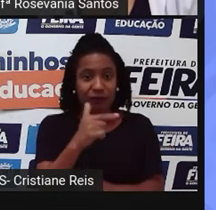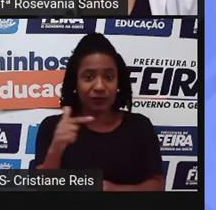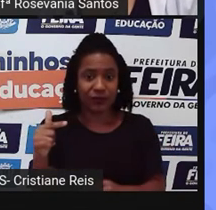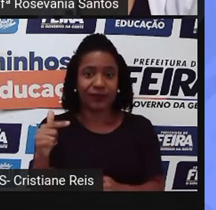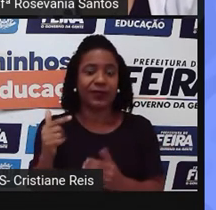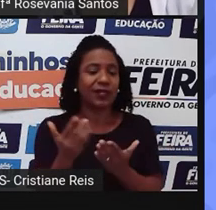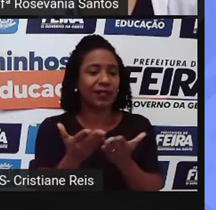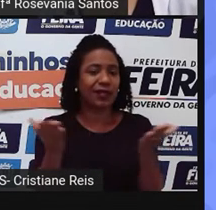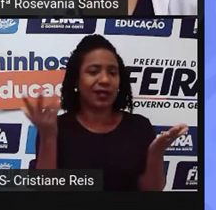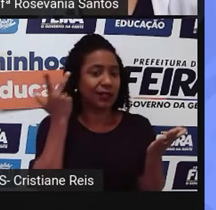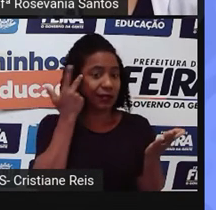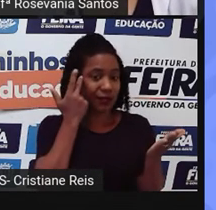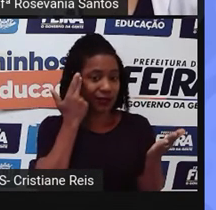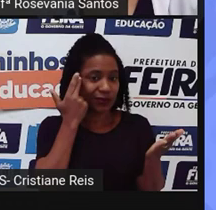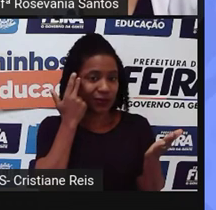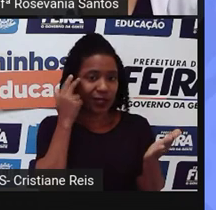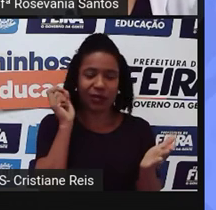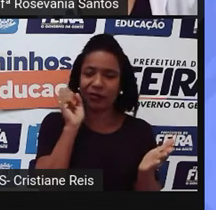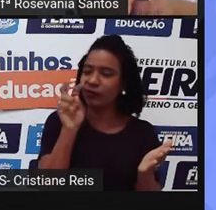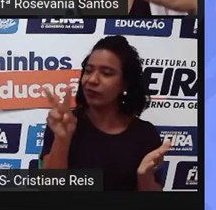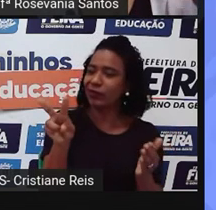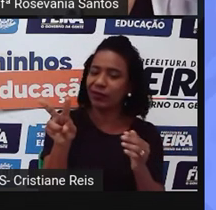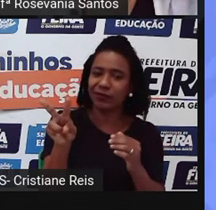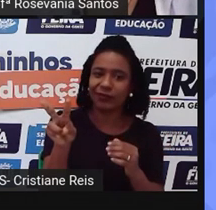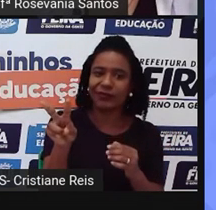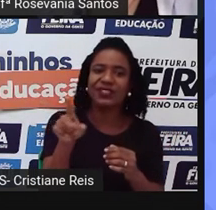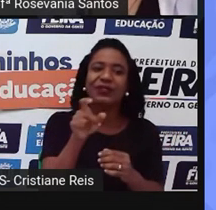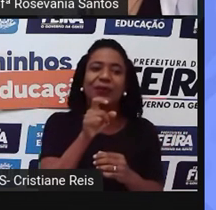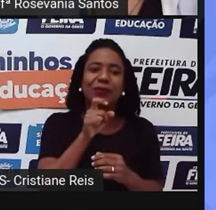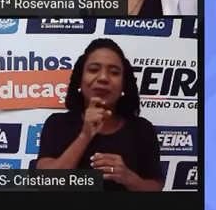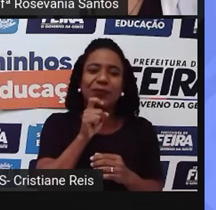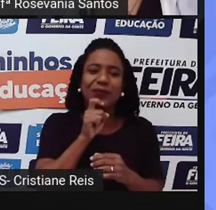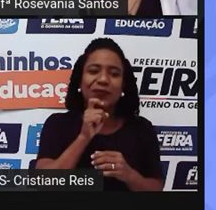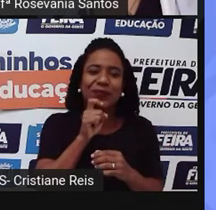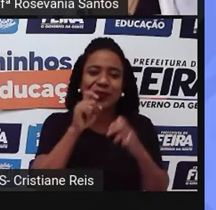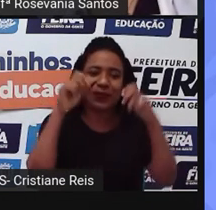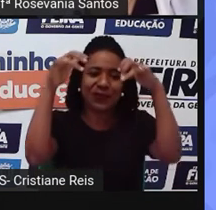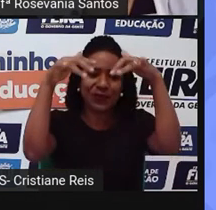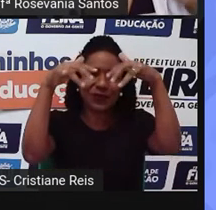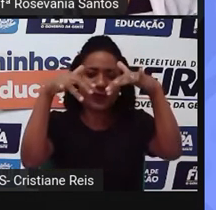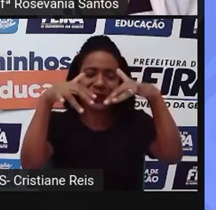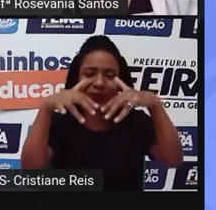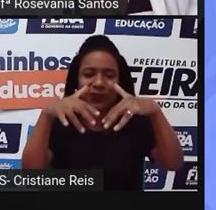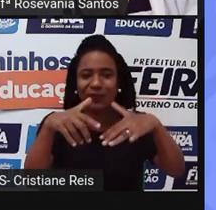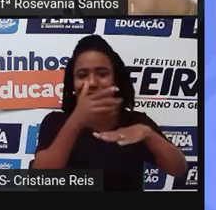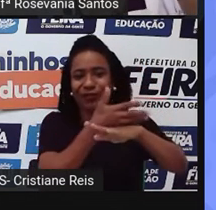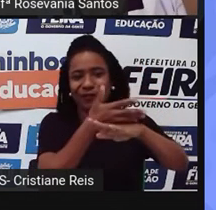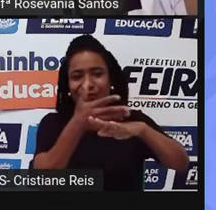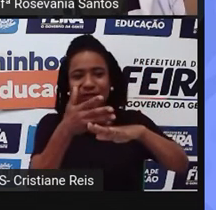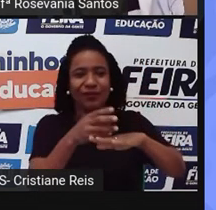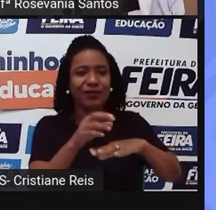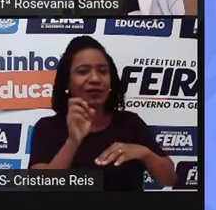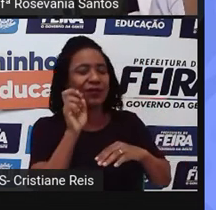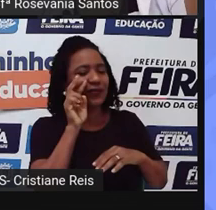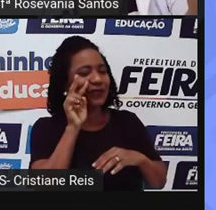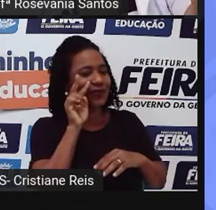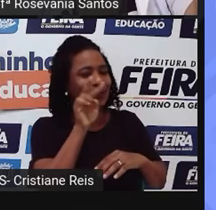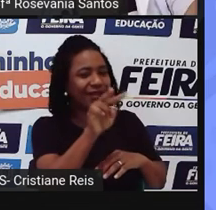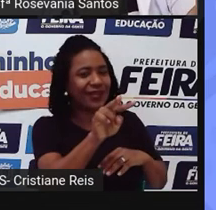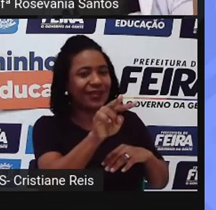mundo natural. Aí você vai olhar para um lado, tem aquela superfície branquinha, gelada. Aí você olha para frente, aquela